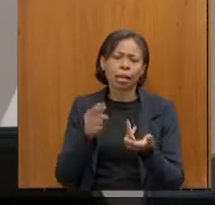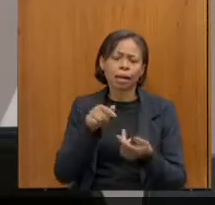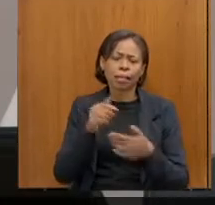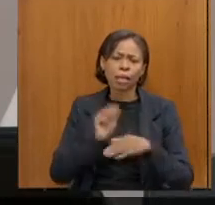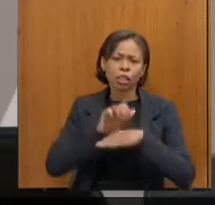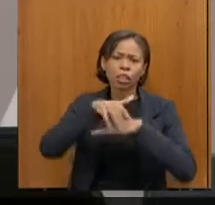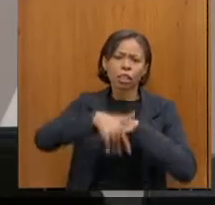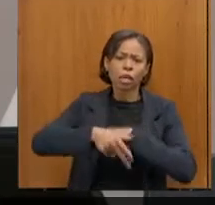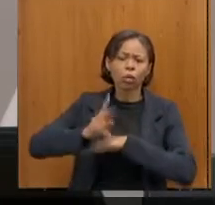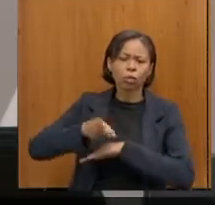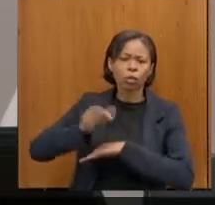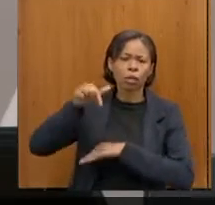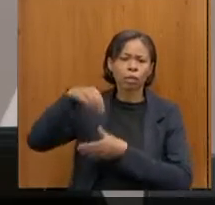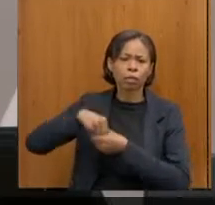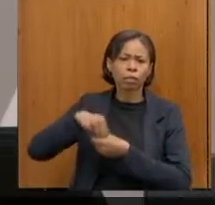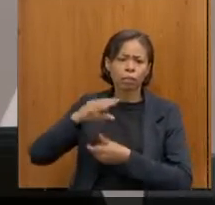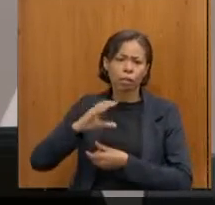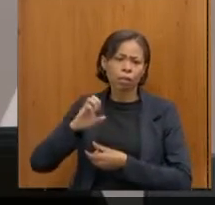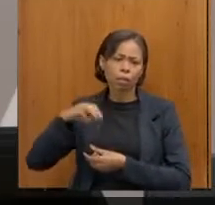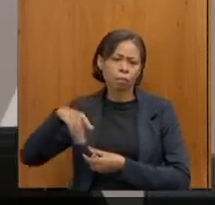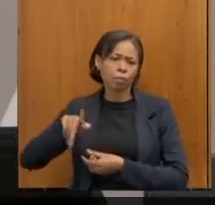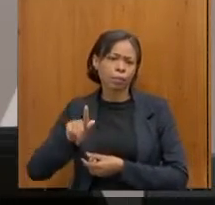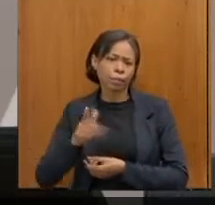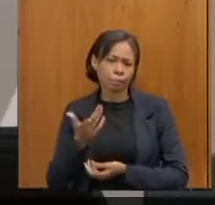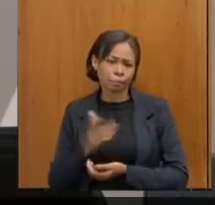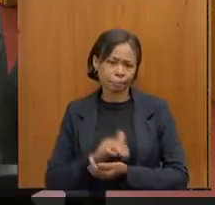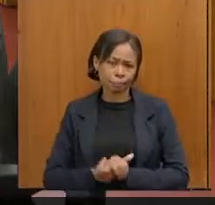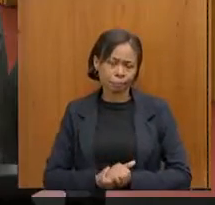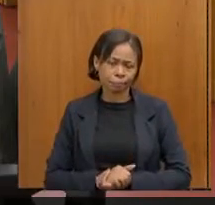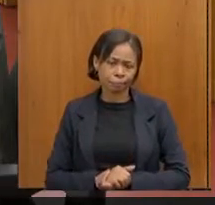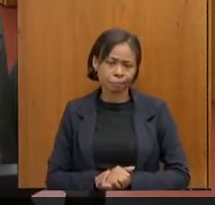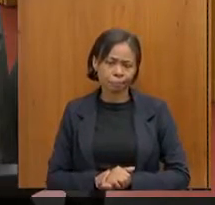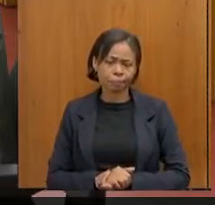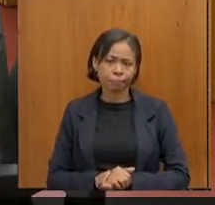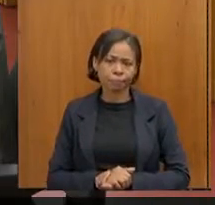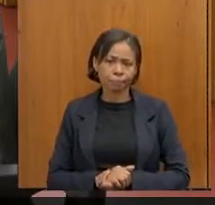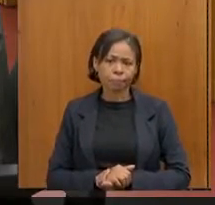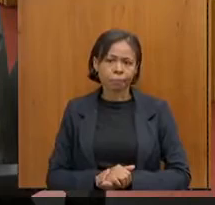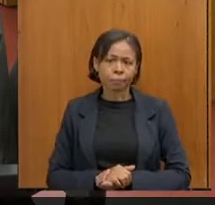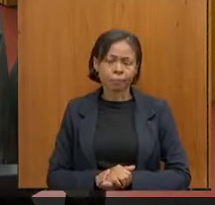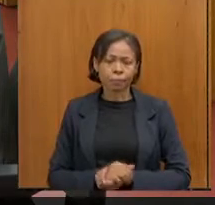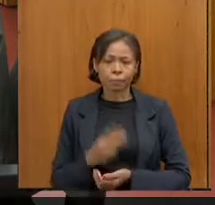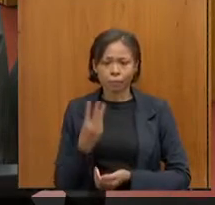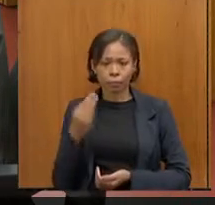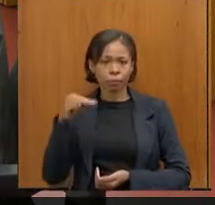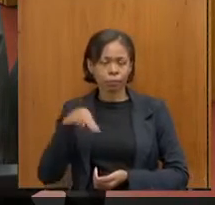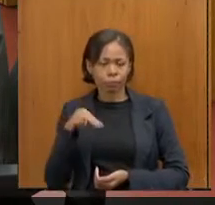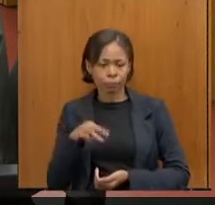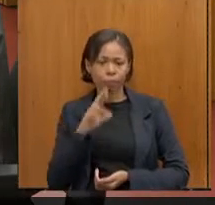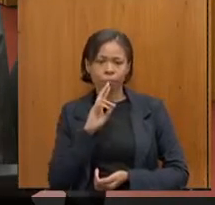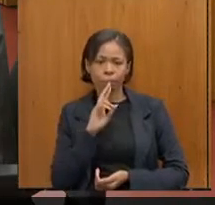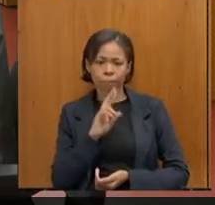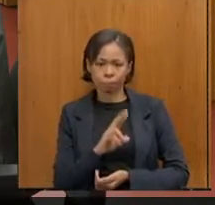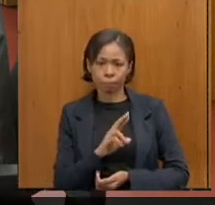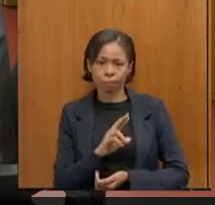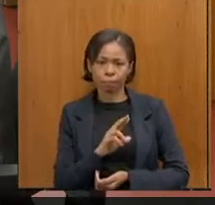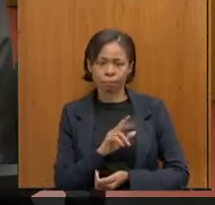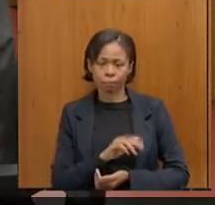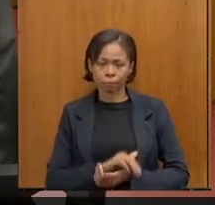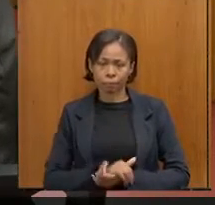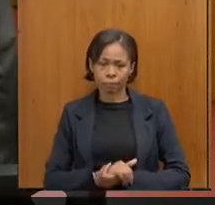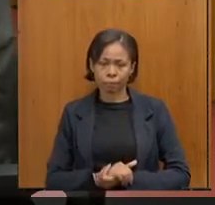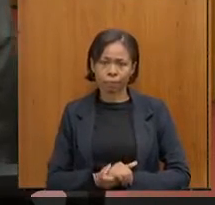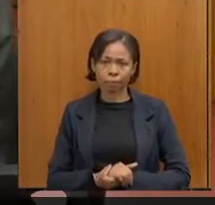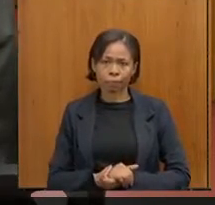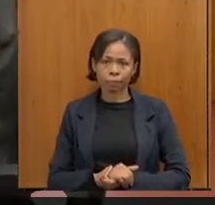e ela não perder seu valor é de venda obrigado com a palavra os músicos Presidente Reinaldo